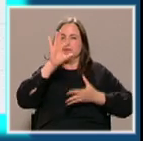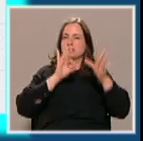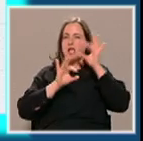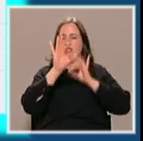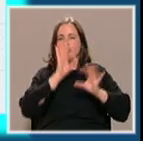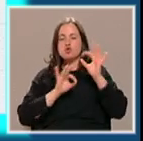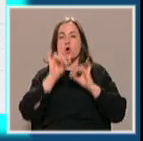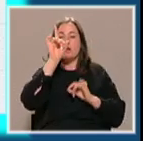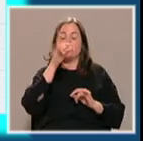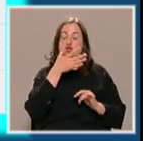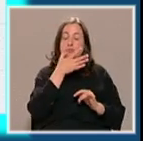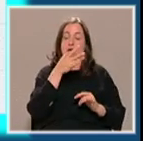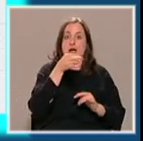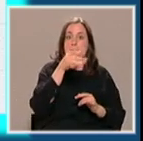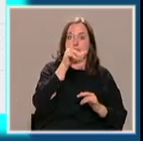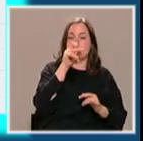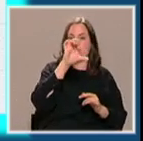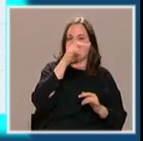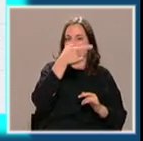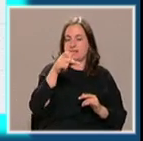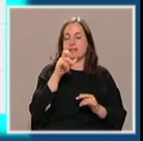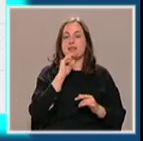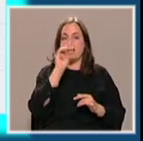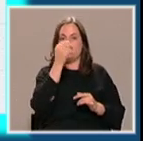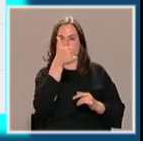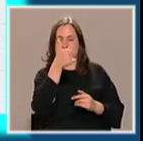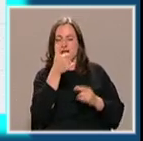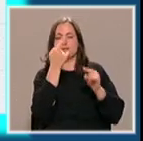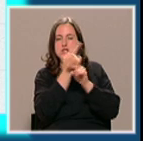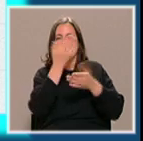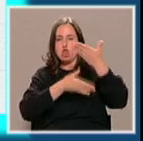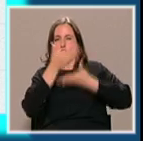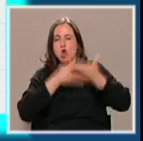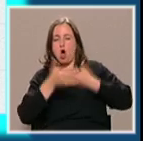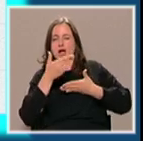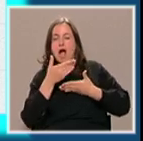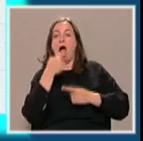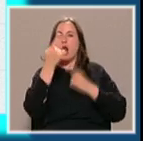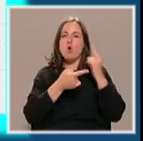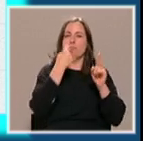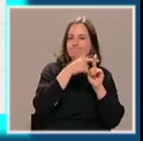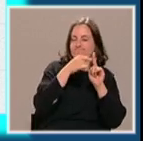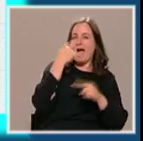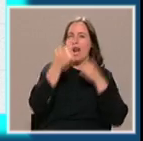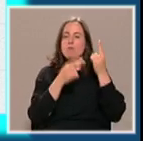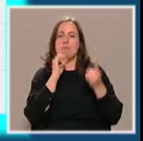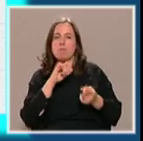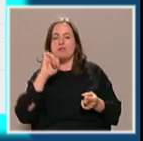situação que na placenta, se ela permite a troca de substâncias, permite a troca de substâncias benéficas, mas também algumas que podem